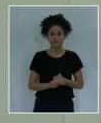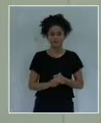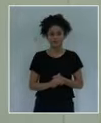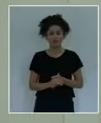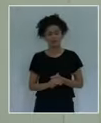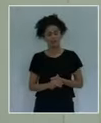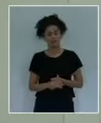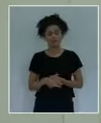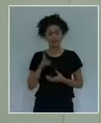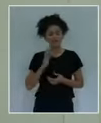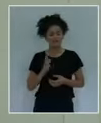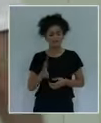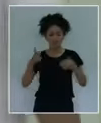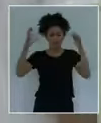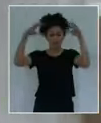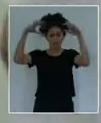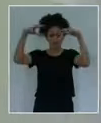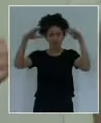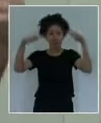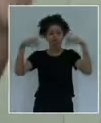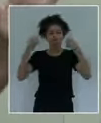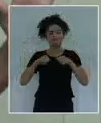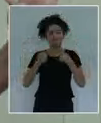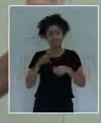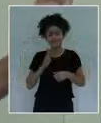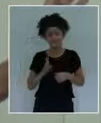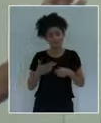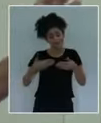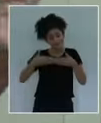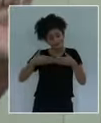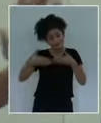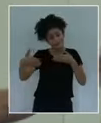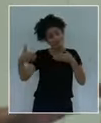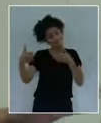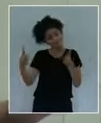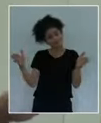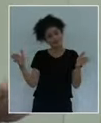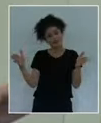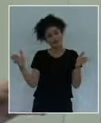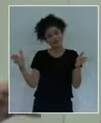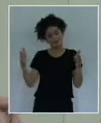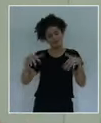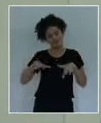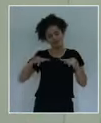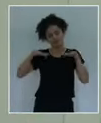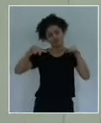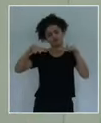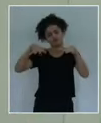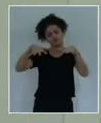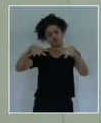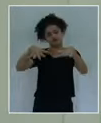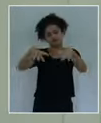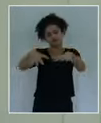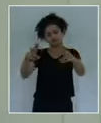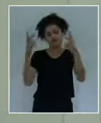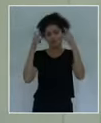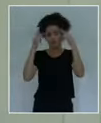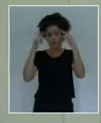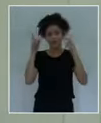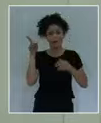Todo período de chuva, as comportas já ficam permanentes, já ficam abertas. A usina hidrelétrica da brecha, ela é